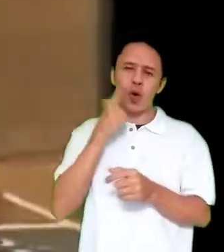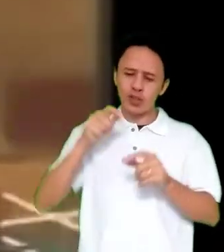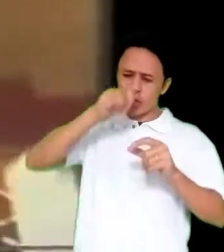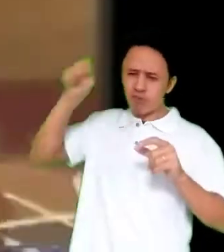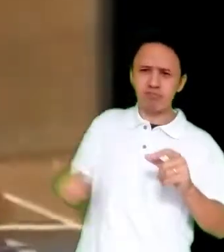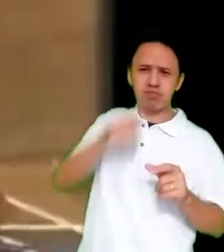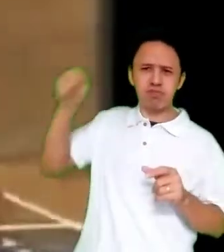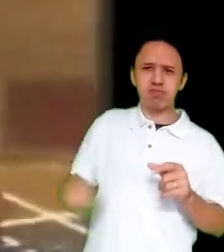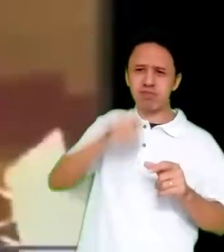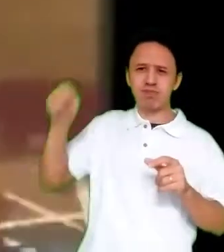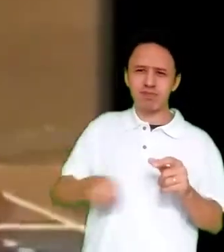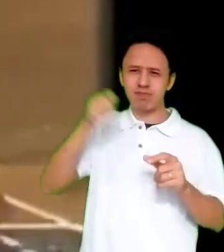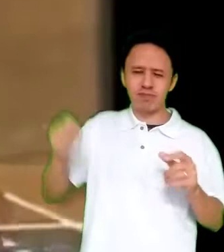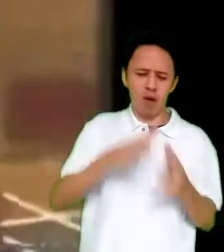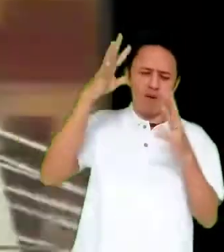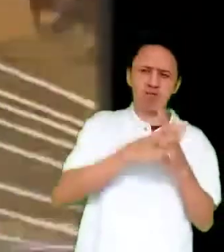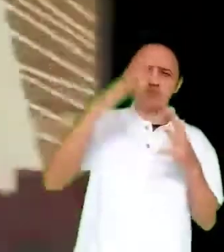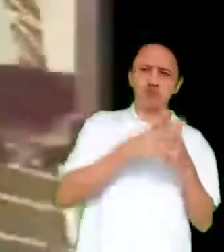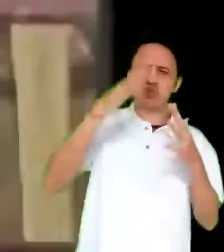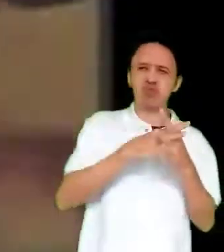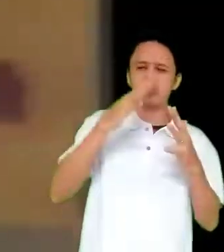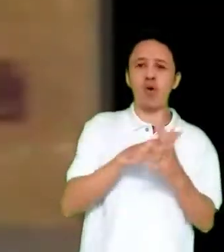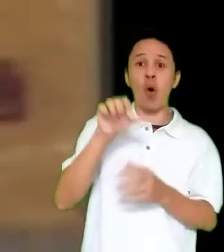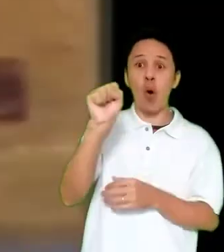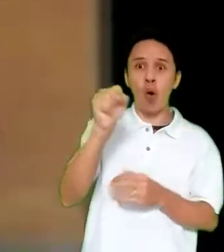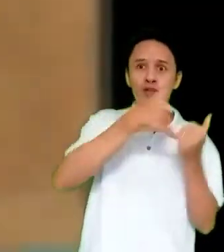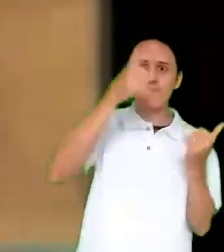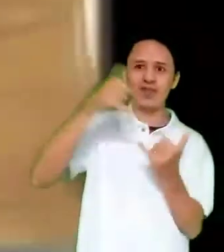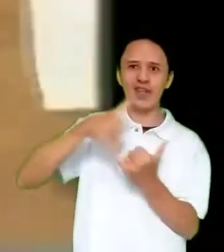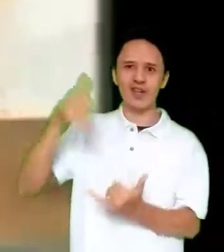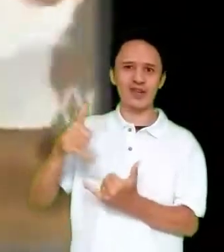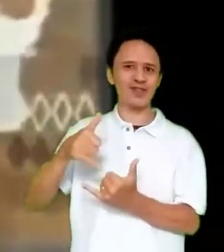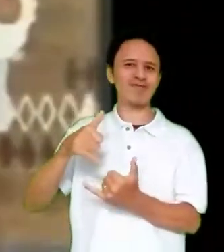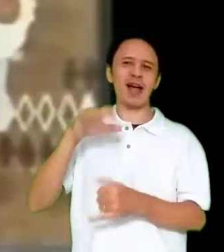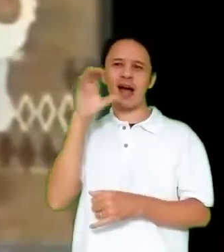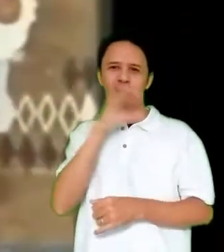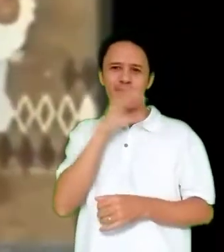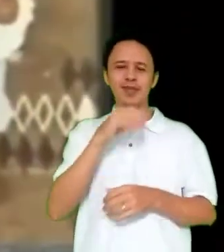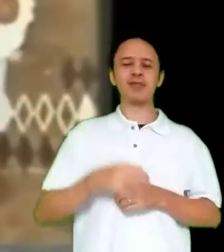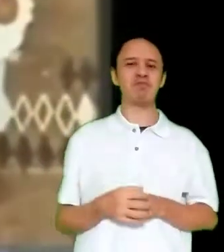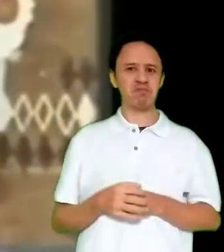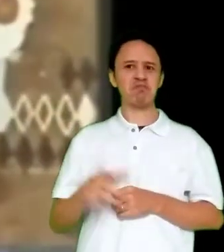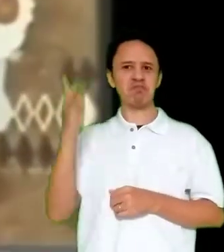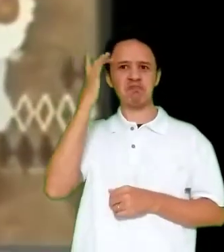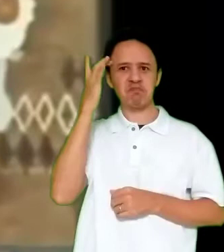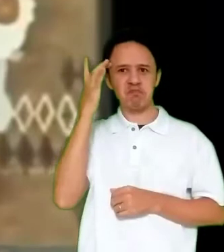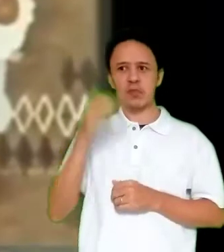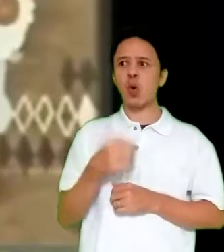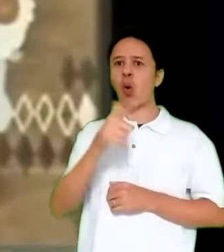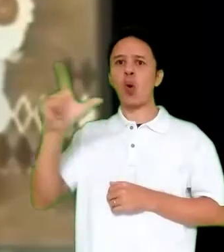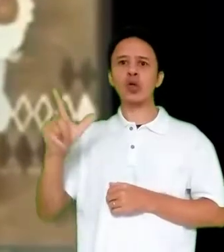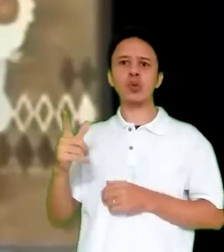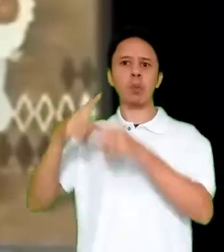movia todos eles com uma manivela. Dessa forma, fiava 8 fios simultaneamente. A engenhosidade de